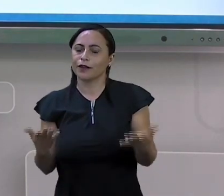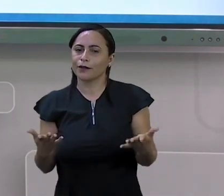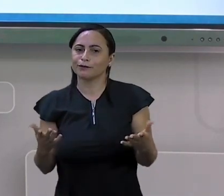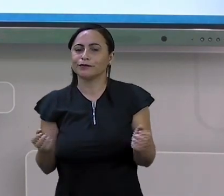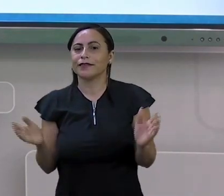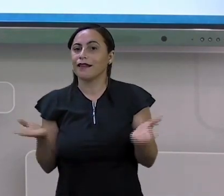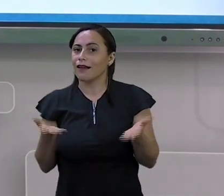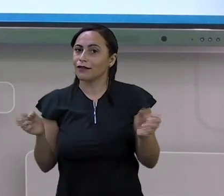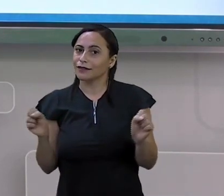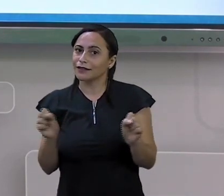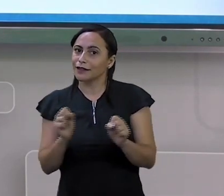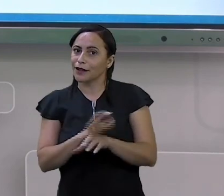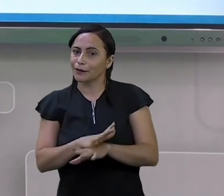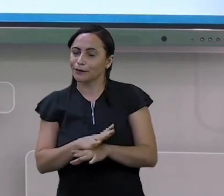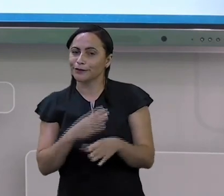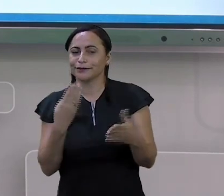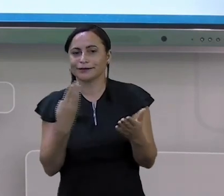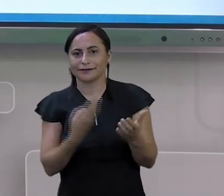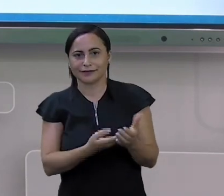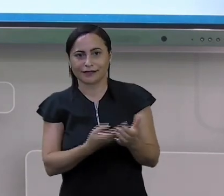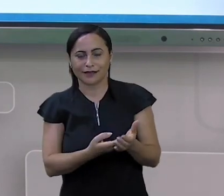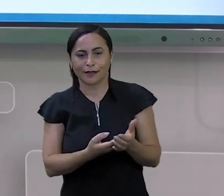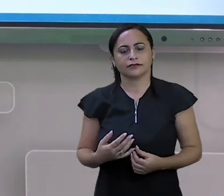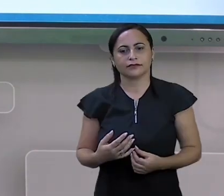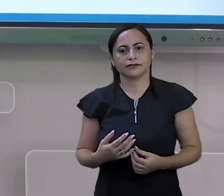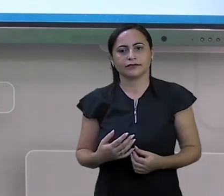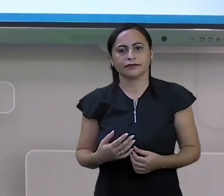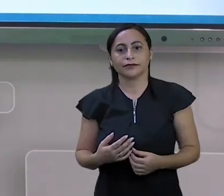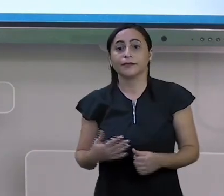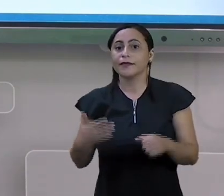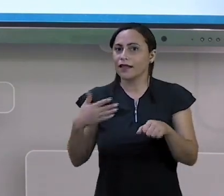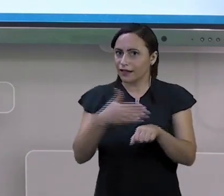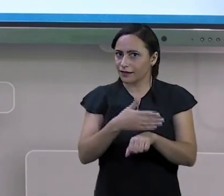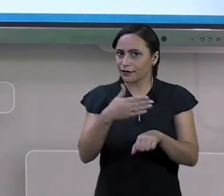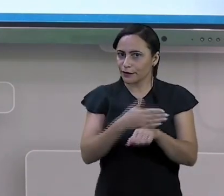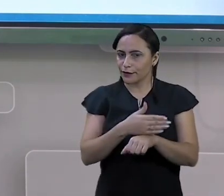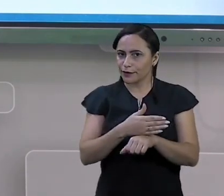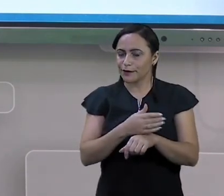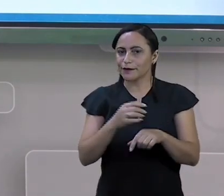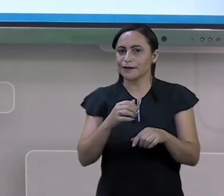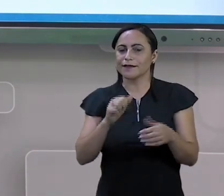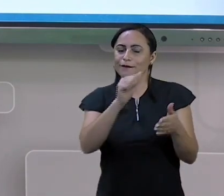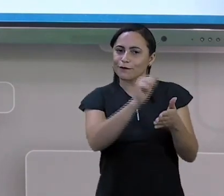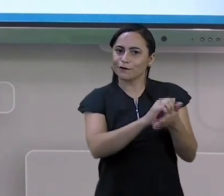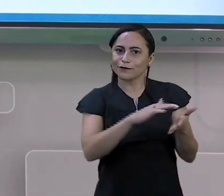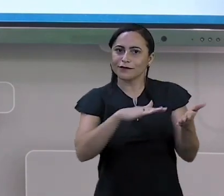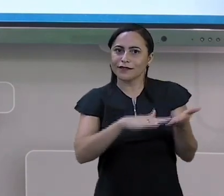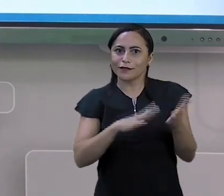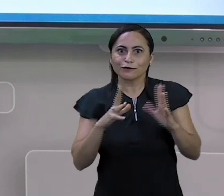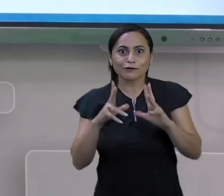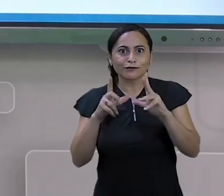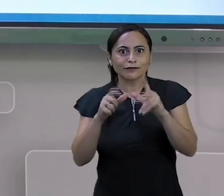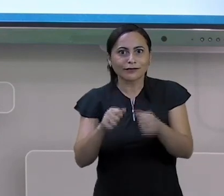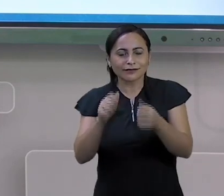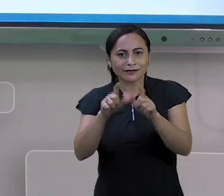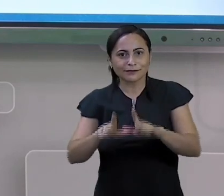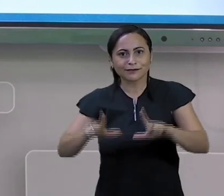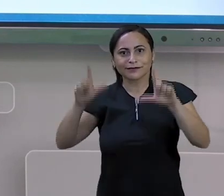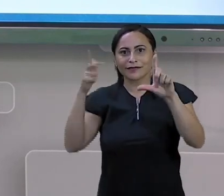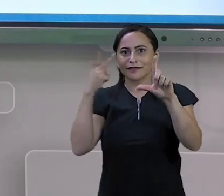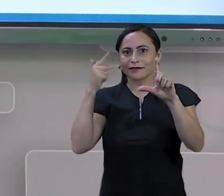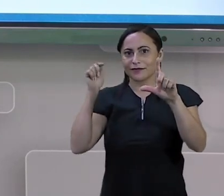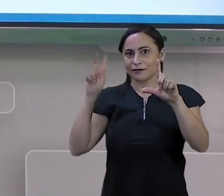aqui, a nossa aula de língua portuguesa. E para acessar nossas atividades na plataforma